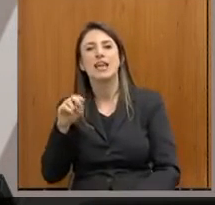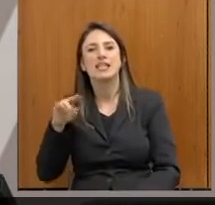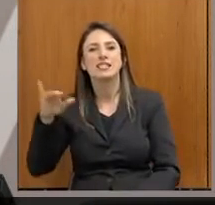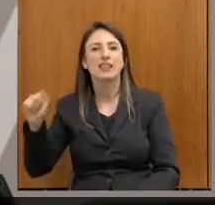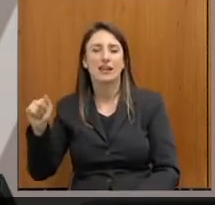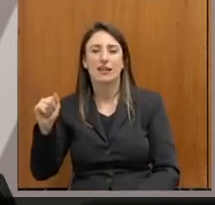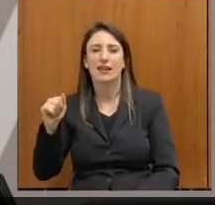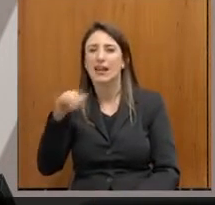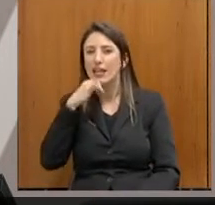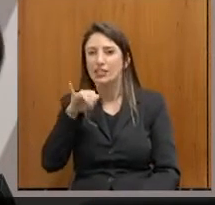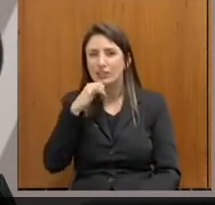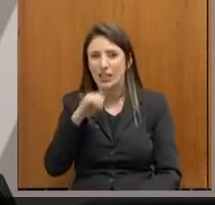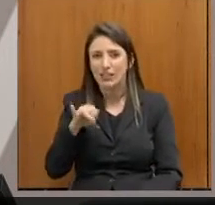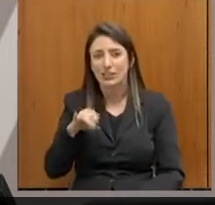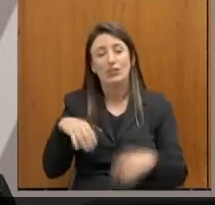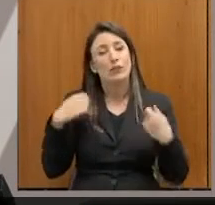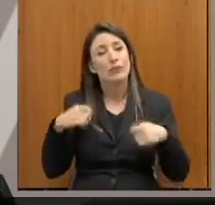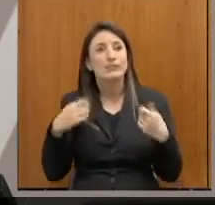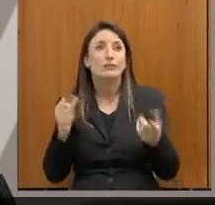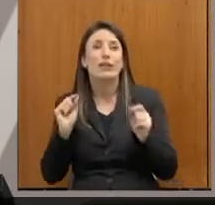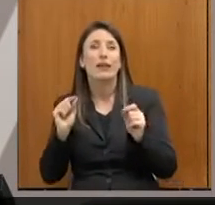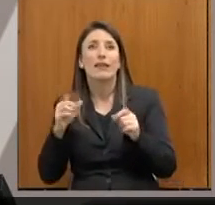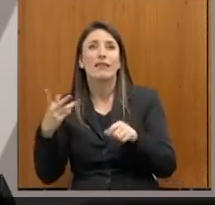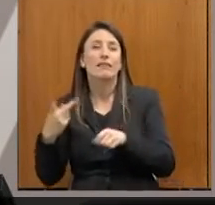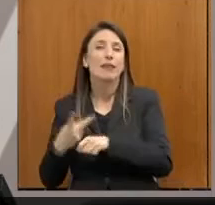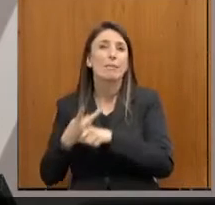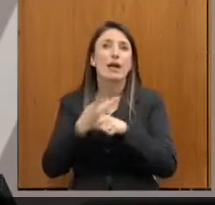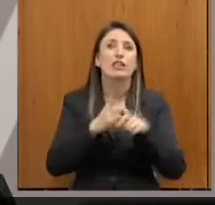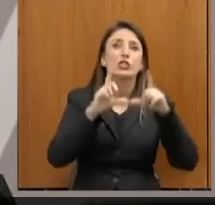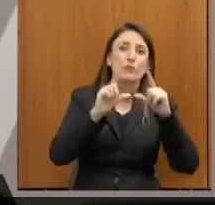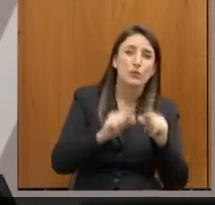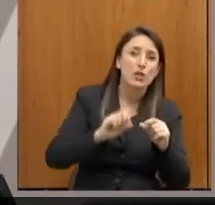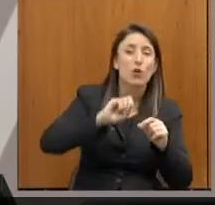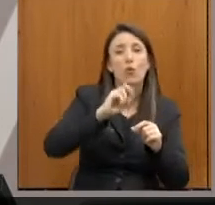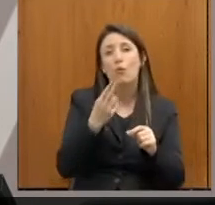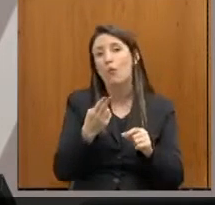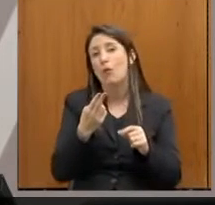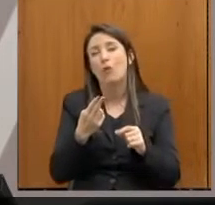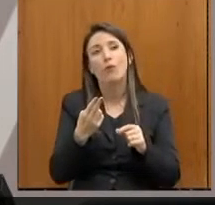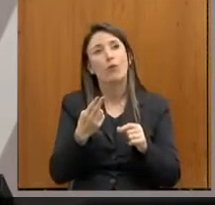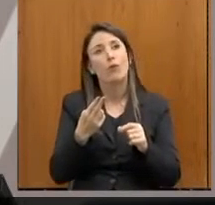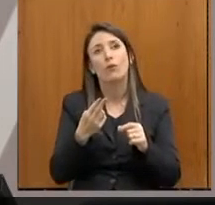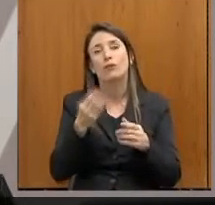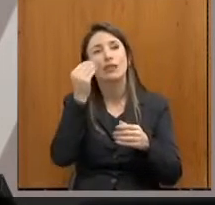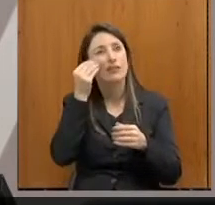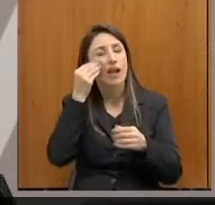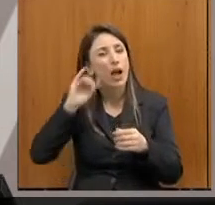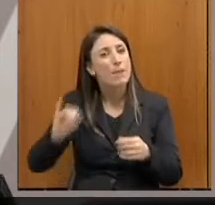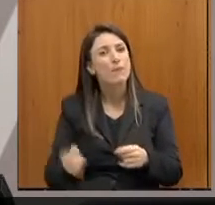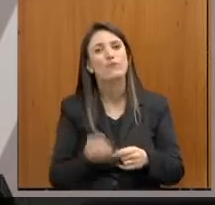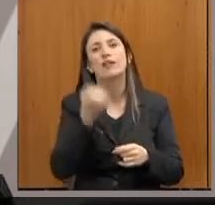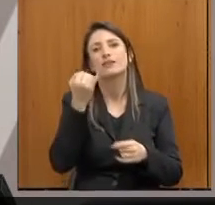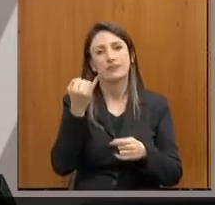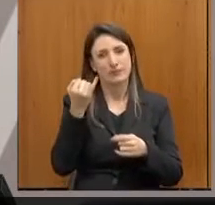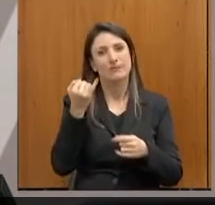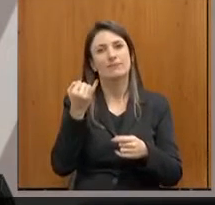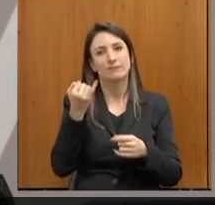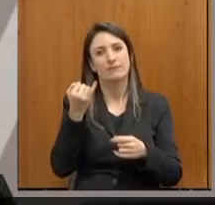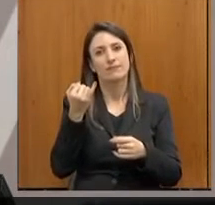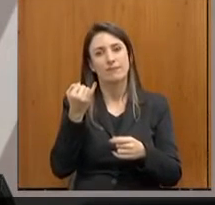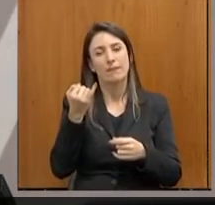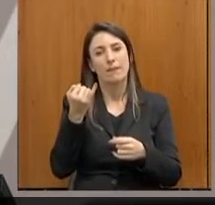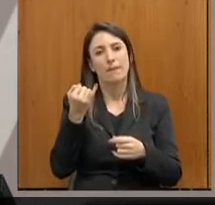demanda Jimmy e pelo menos cresça dentro de princípios de melhor aproveitamento e